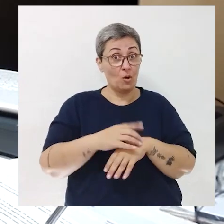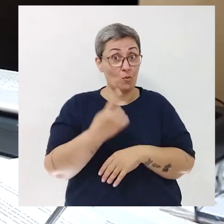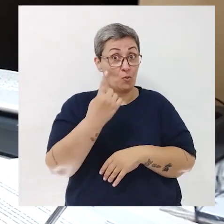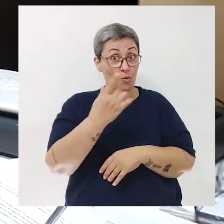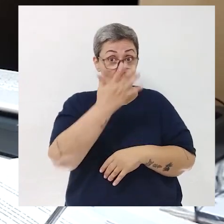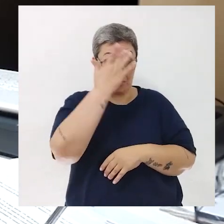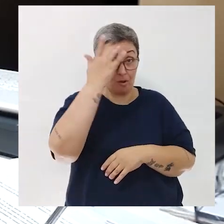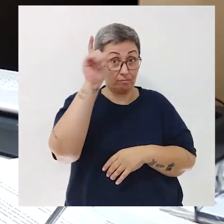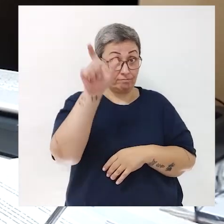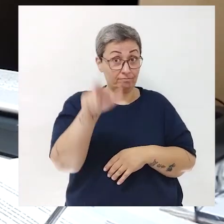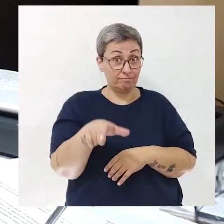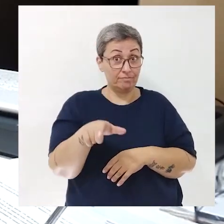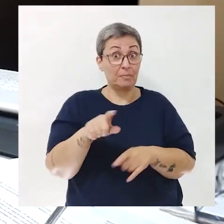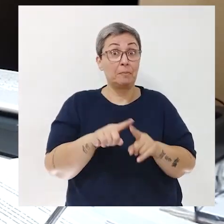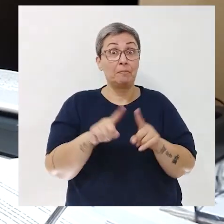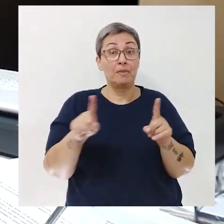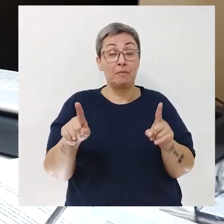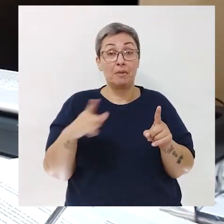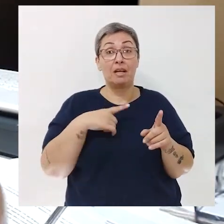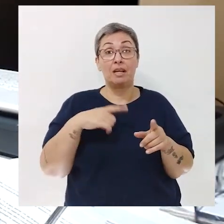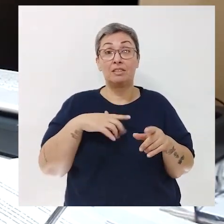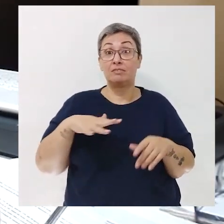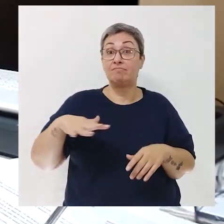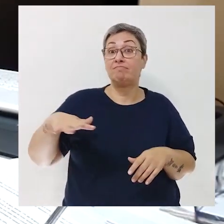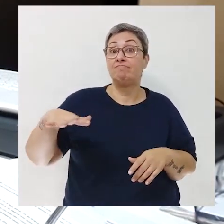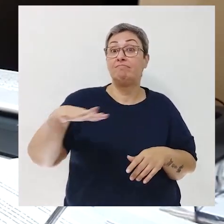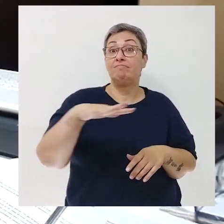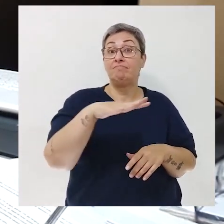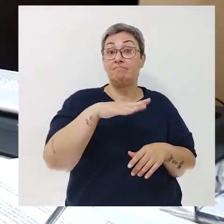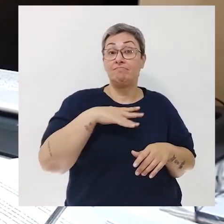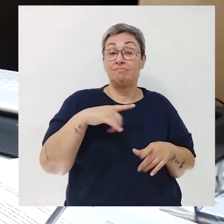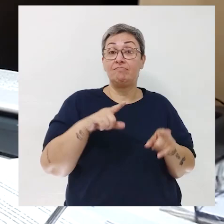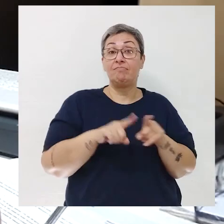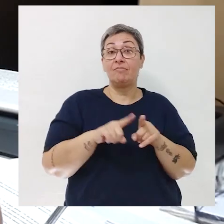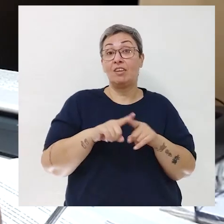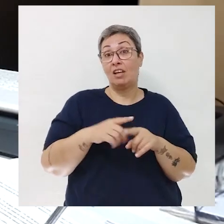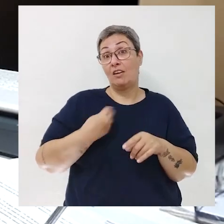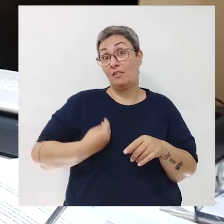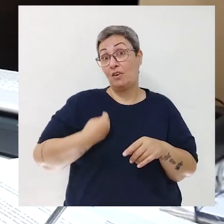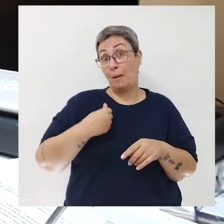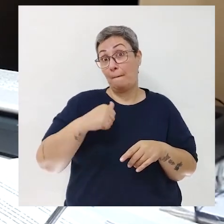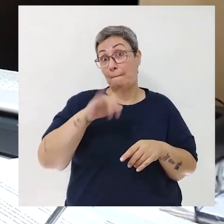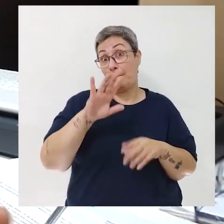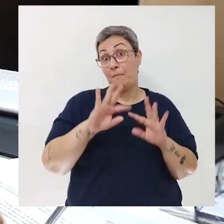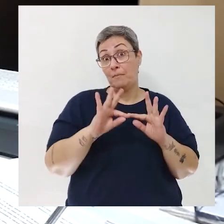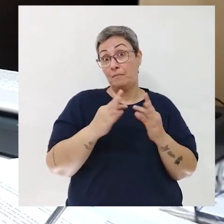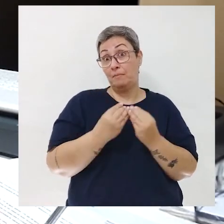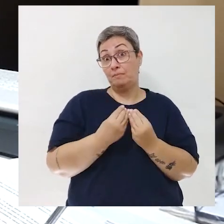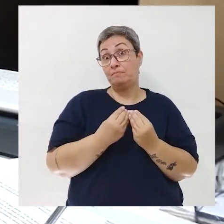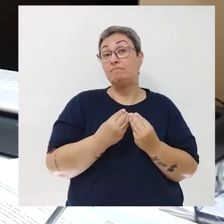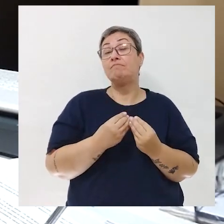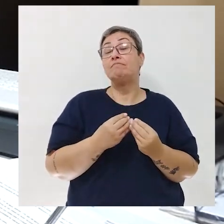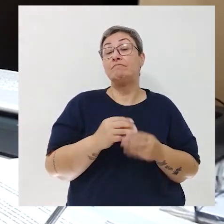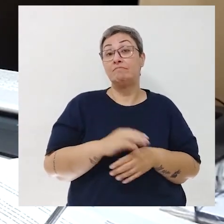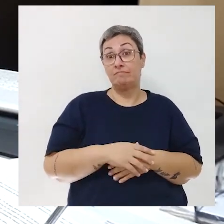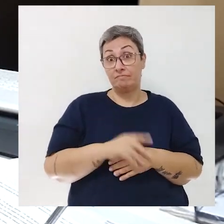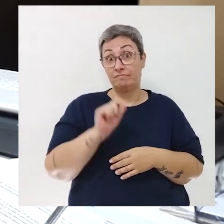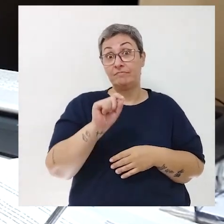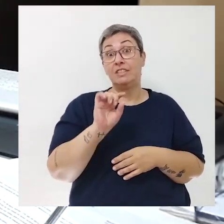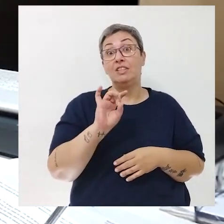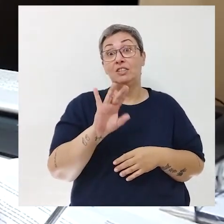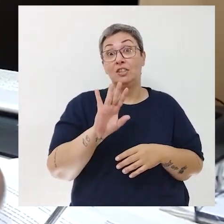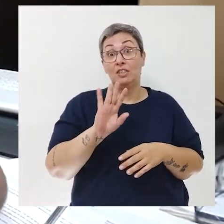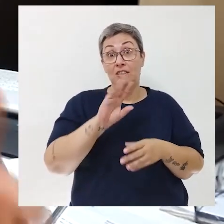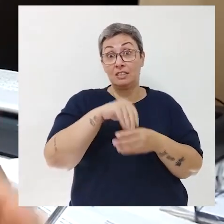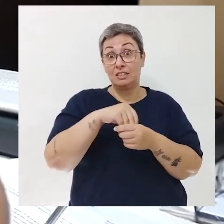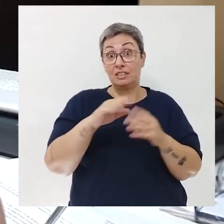você, mas normalmente, aí geralmente, você vive com mais pessoas, né? Então,